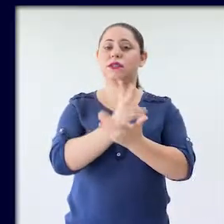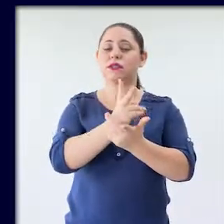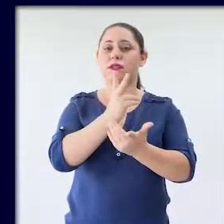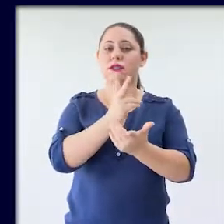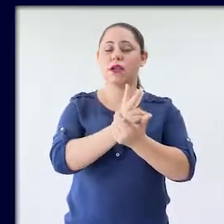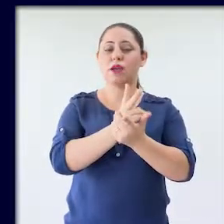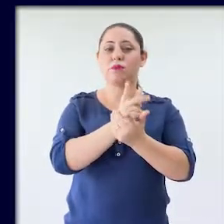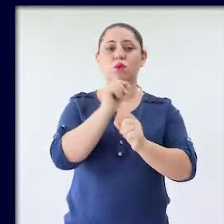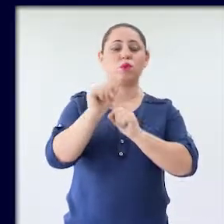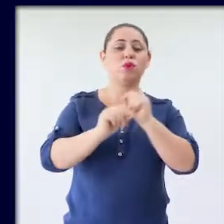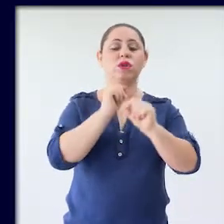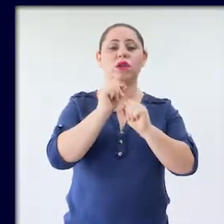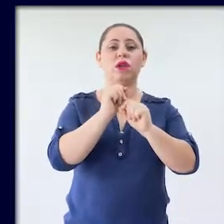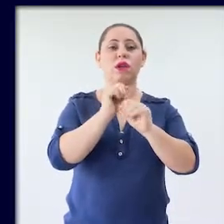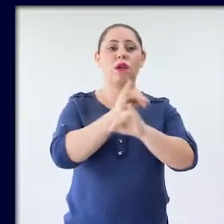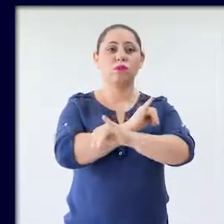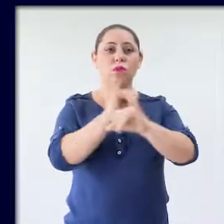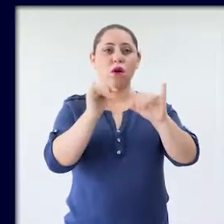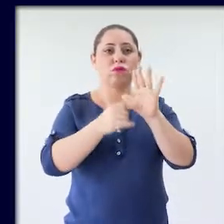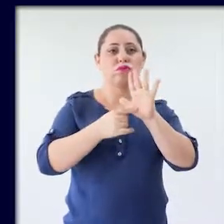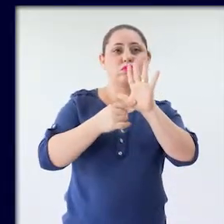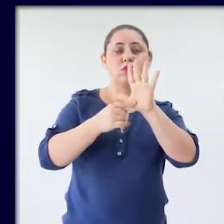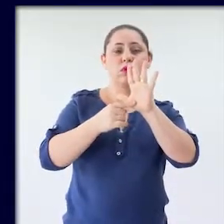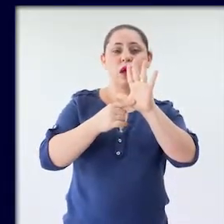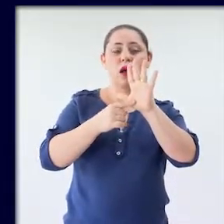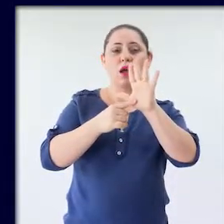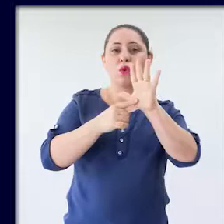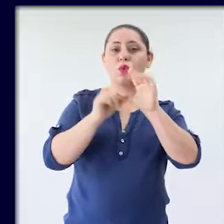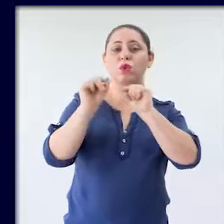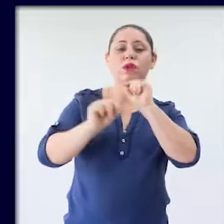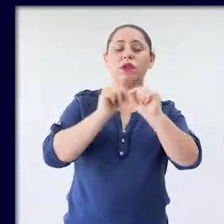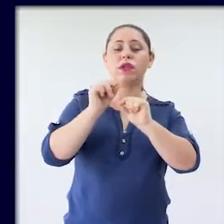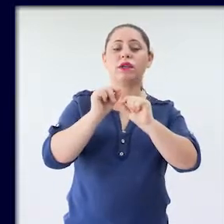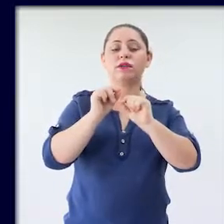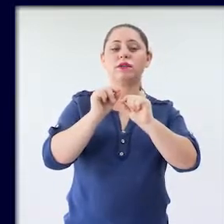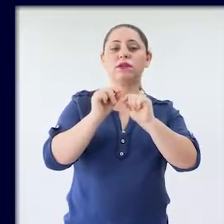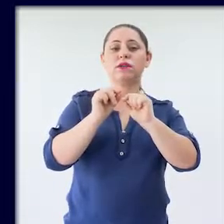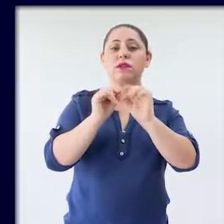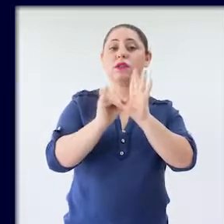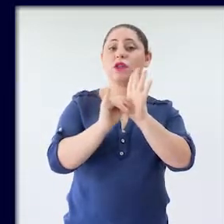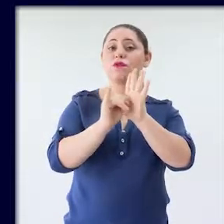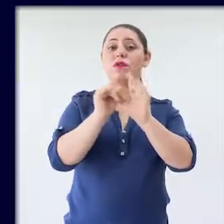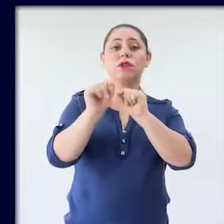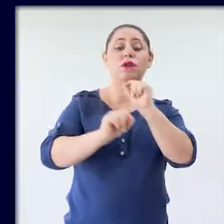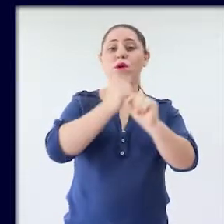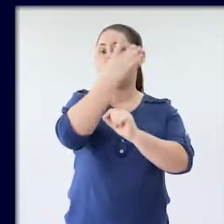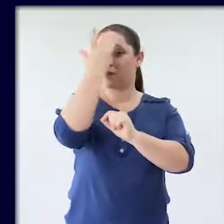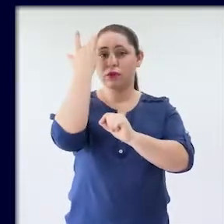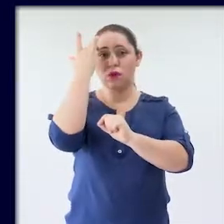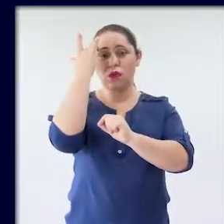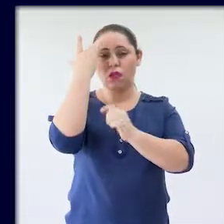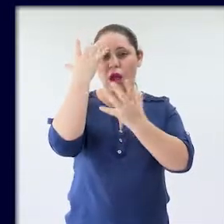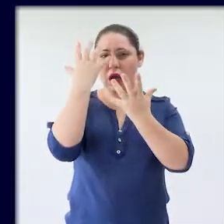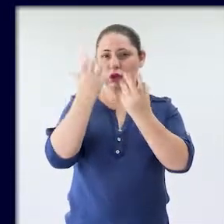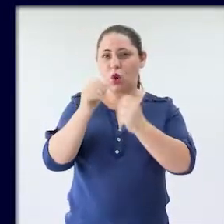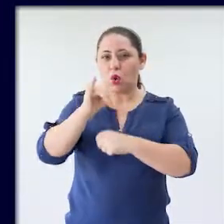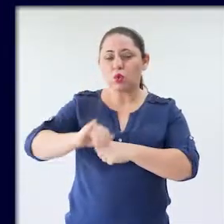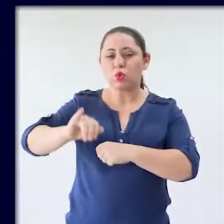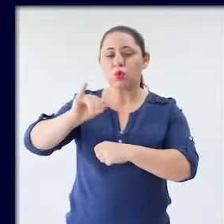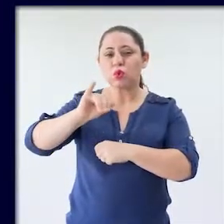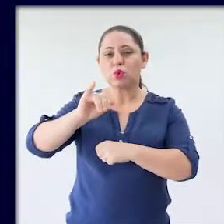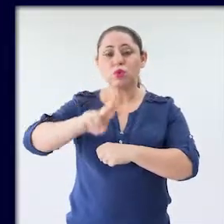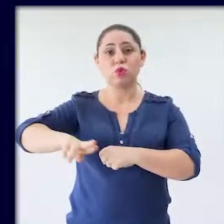identificação da pessoa que está fazendo a divulgação dessa propaganda. Então, não se admite a utilização de